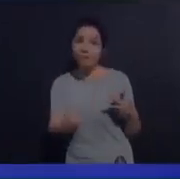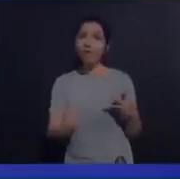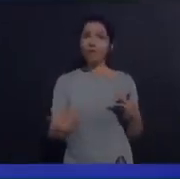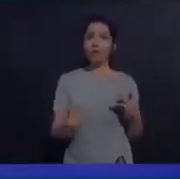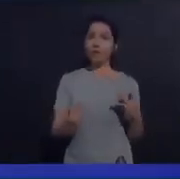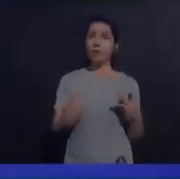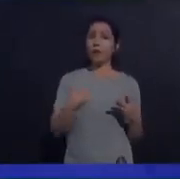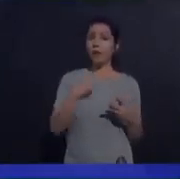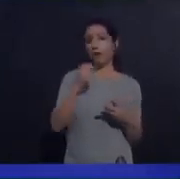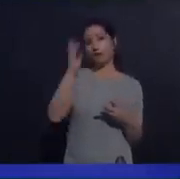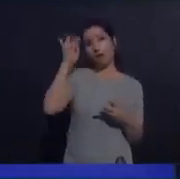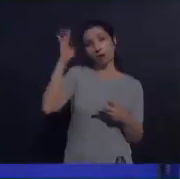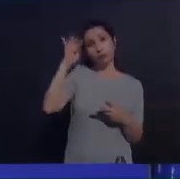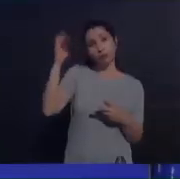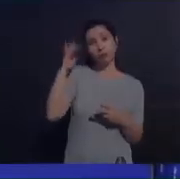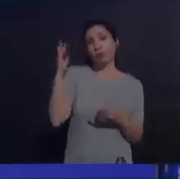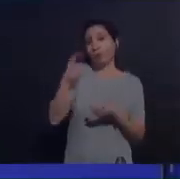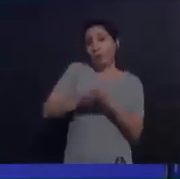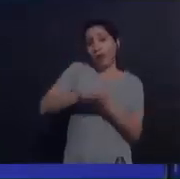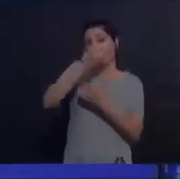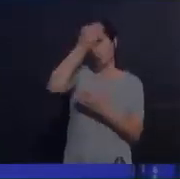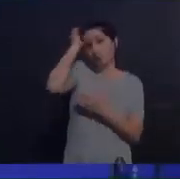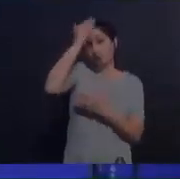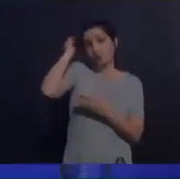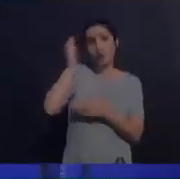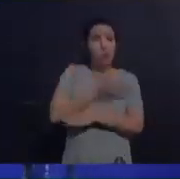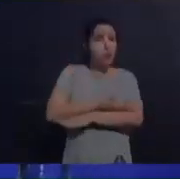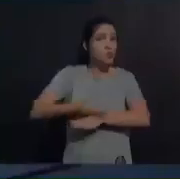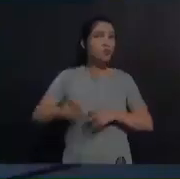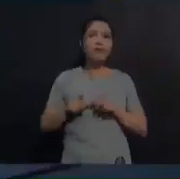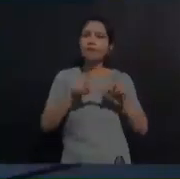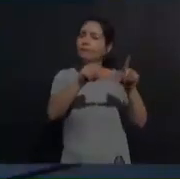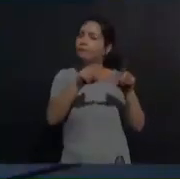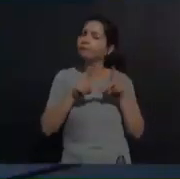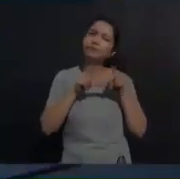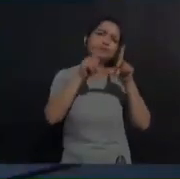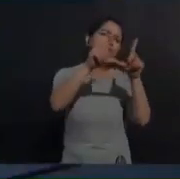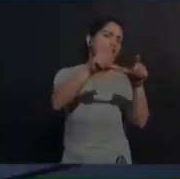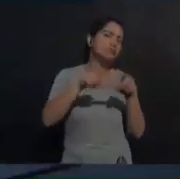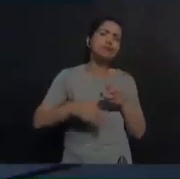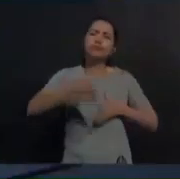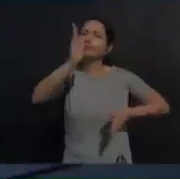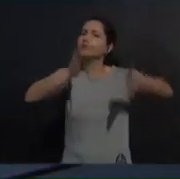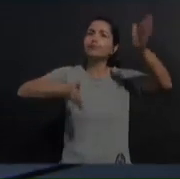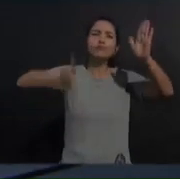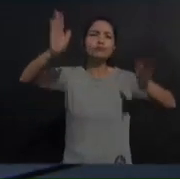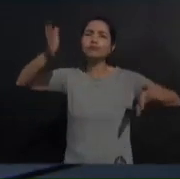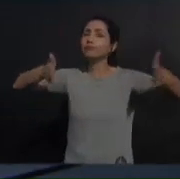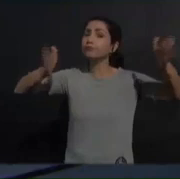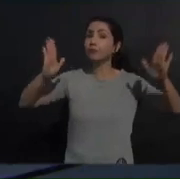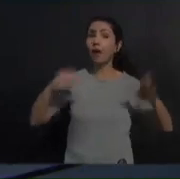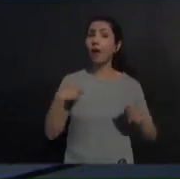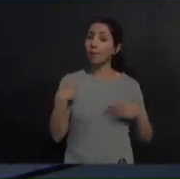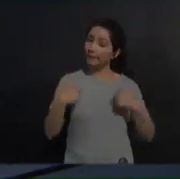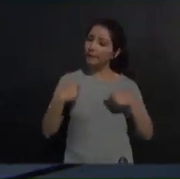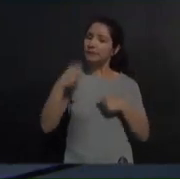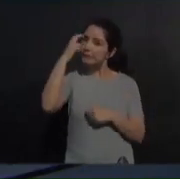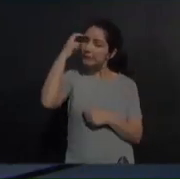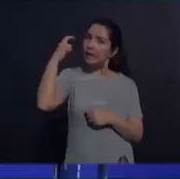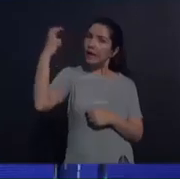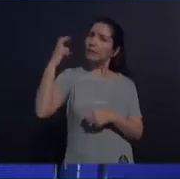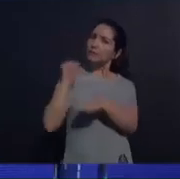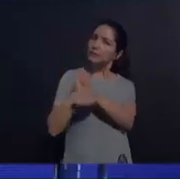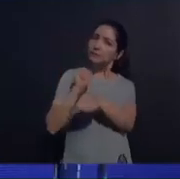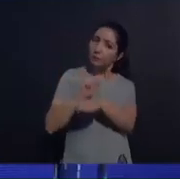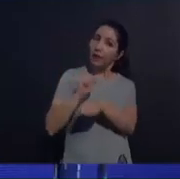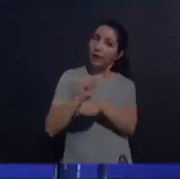vive viajando, pegando avião. Eu preciso de ter sabedoria como esposa, como mulher, para esperar o meu marido